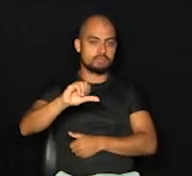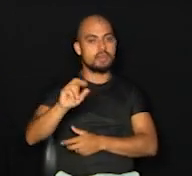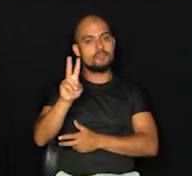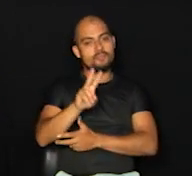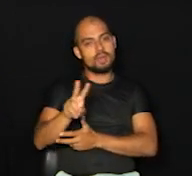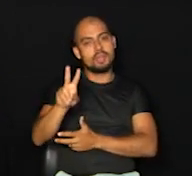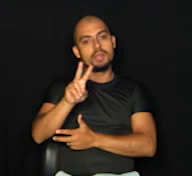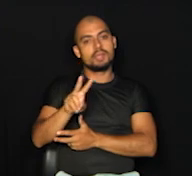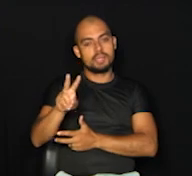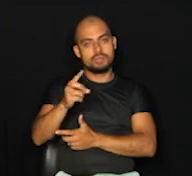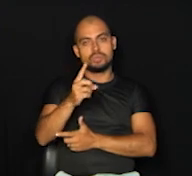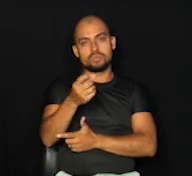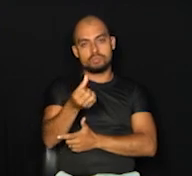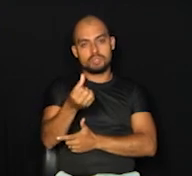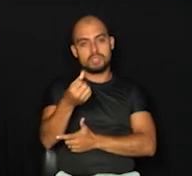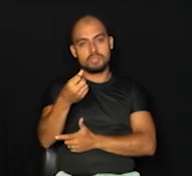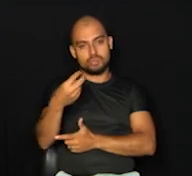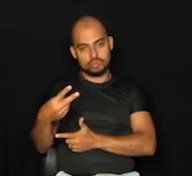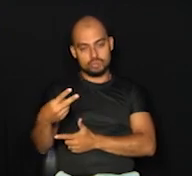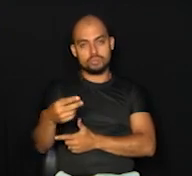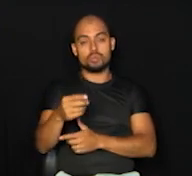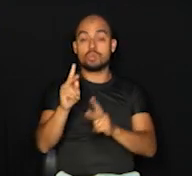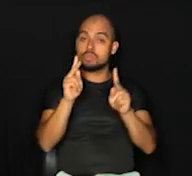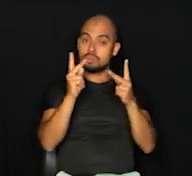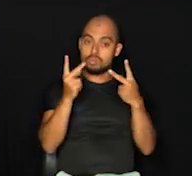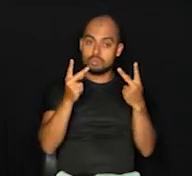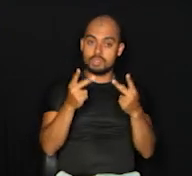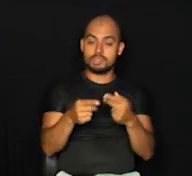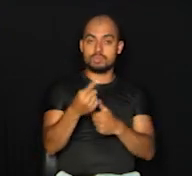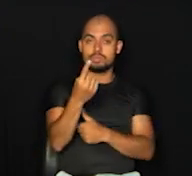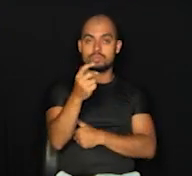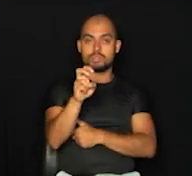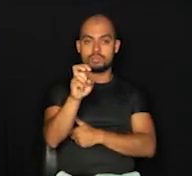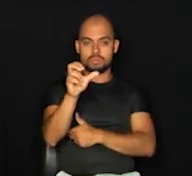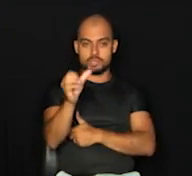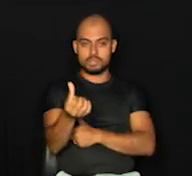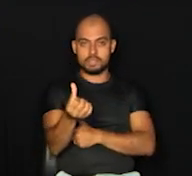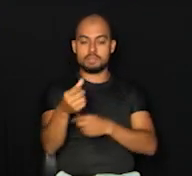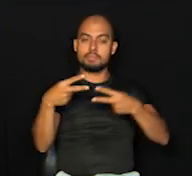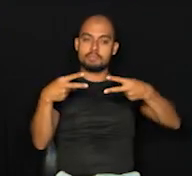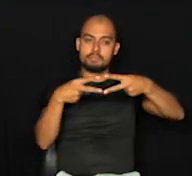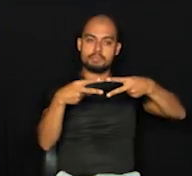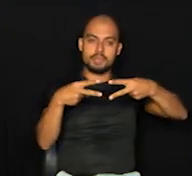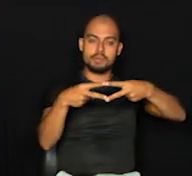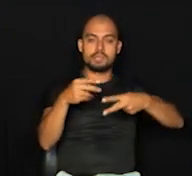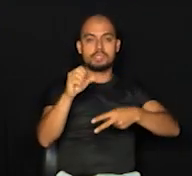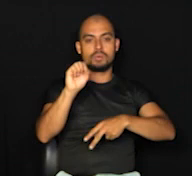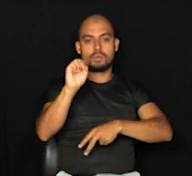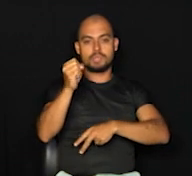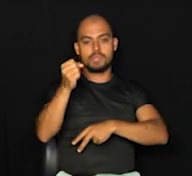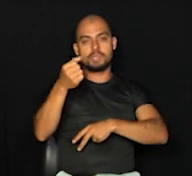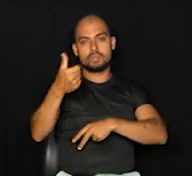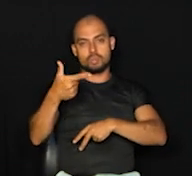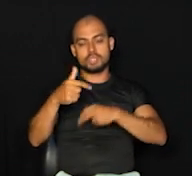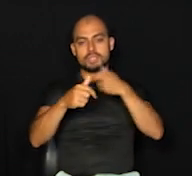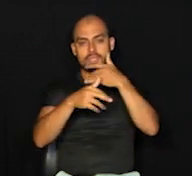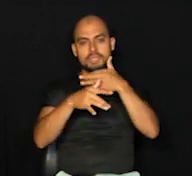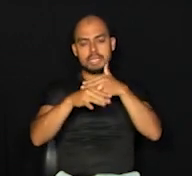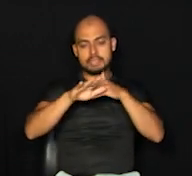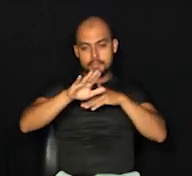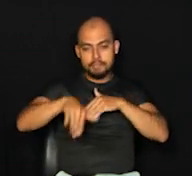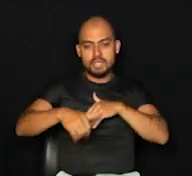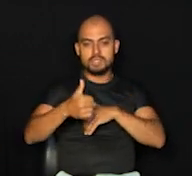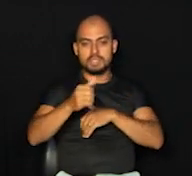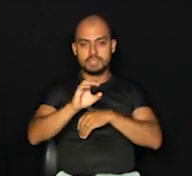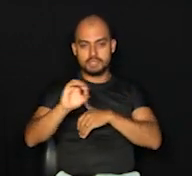169. Na sequência, Valinhos com 162, Hortolândia com 156. Na sequência, cidades com menos de